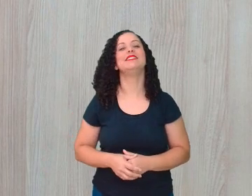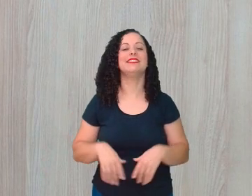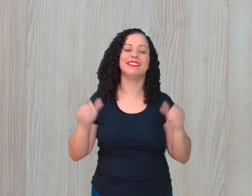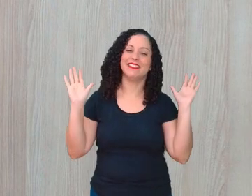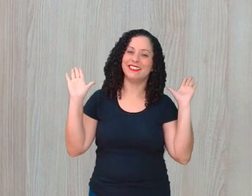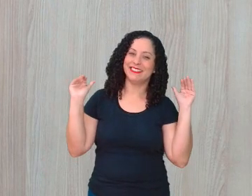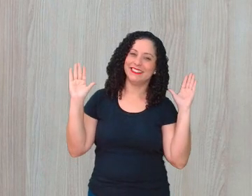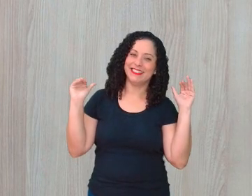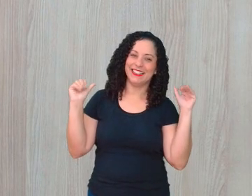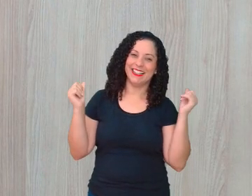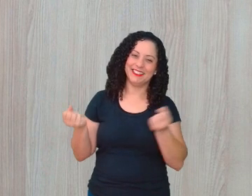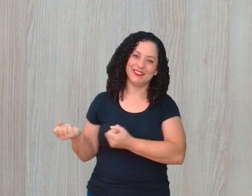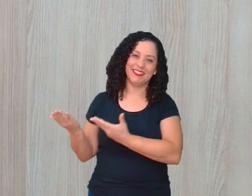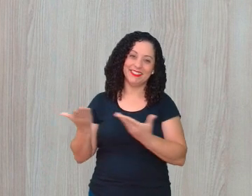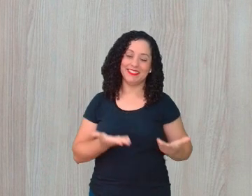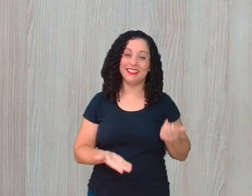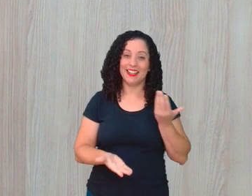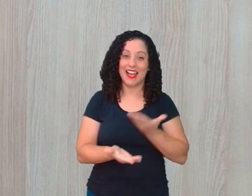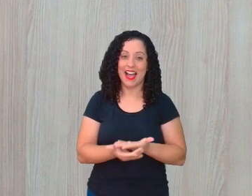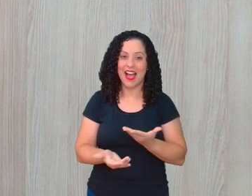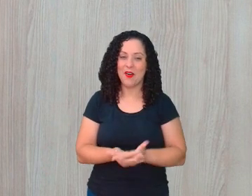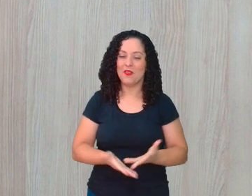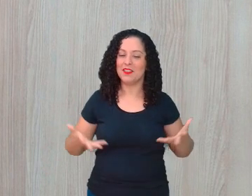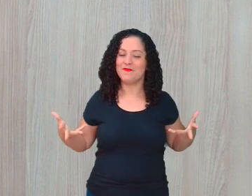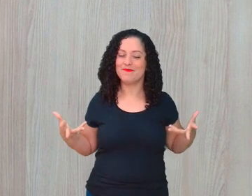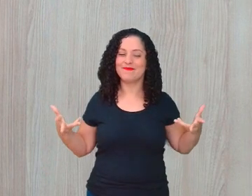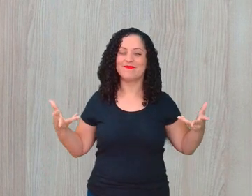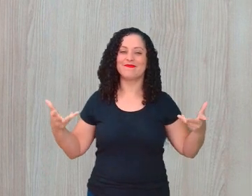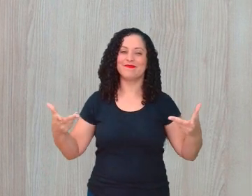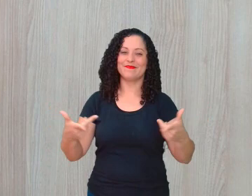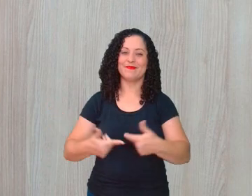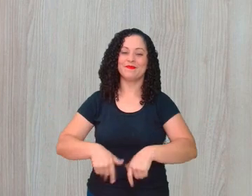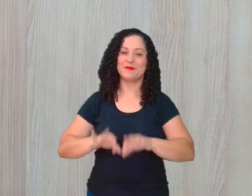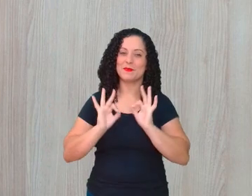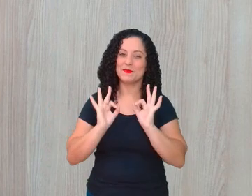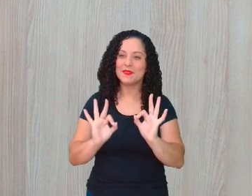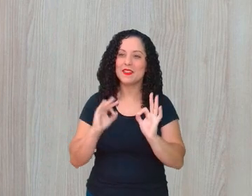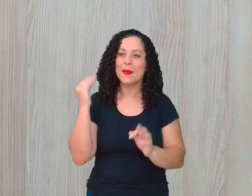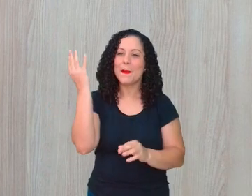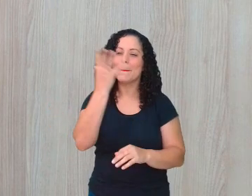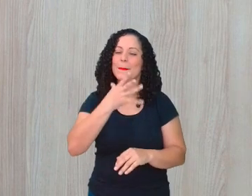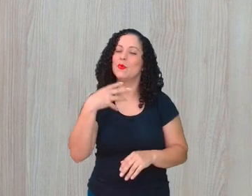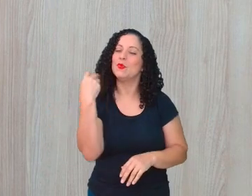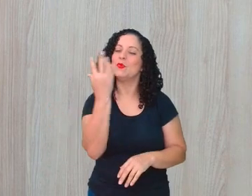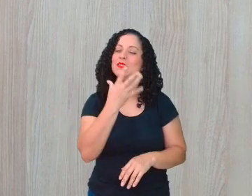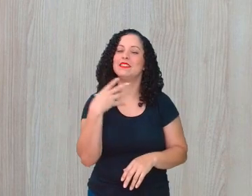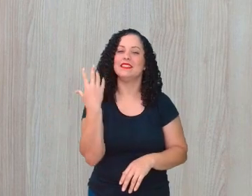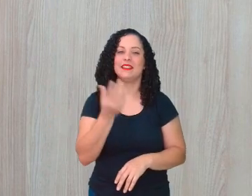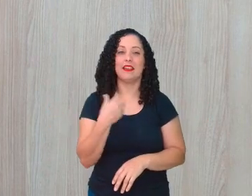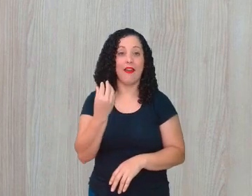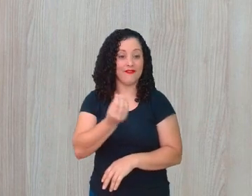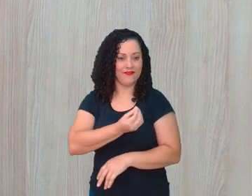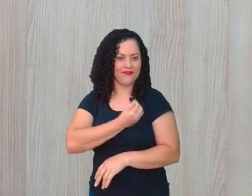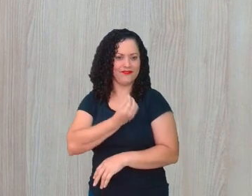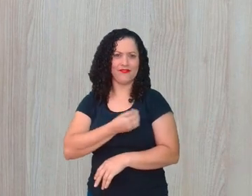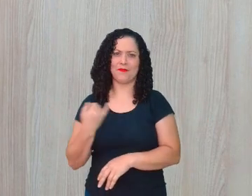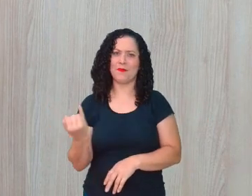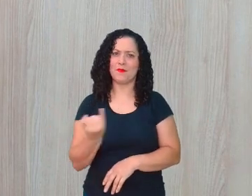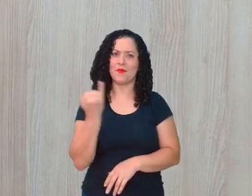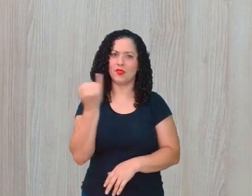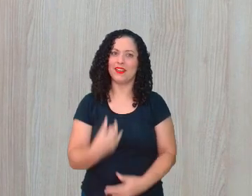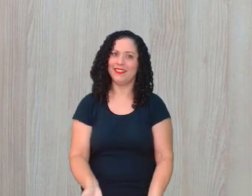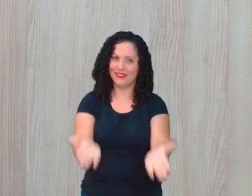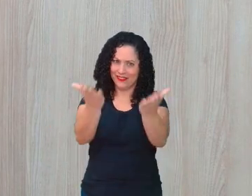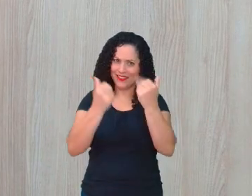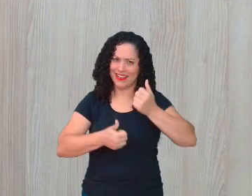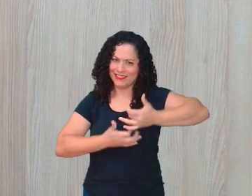Sejam bem-vindos. A aula tá uma delícia, minha gente. Música é vida, arte é vida. Então vem, entra